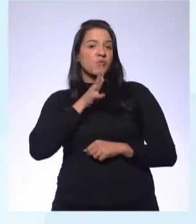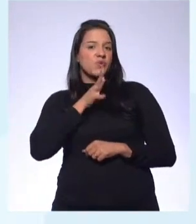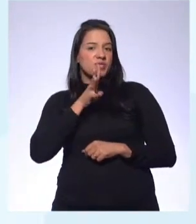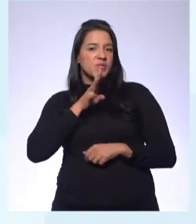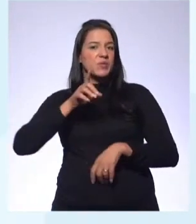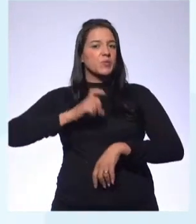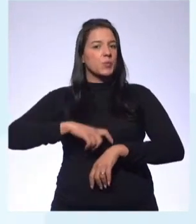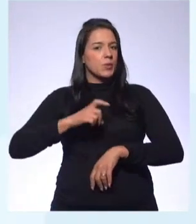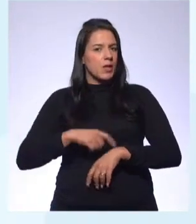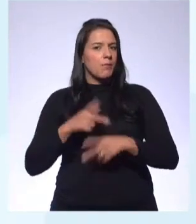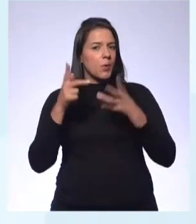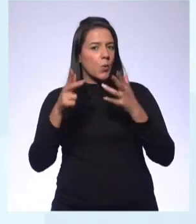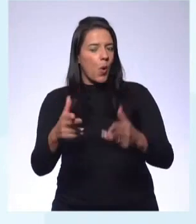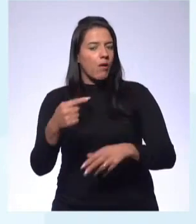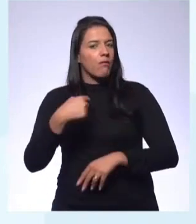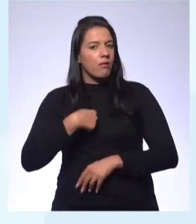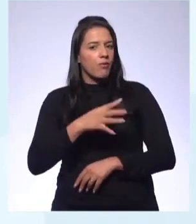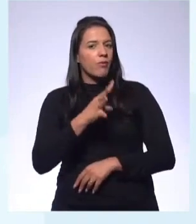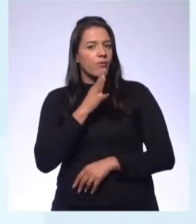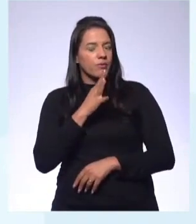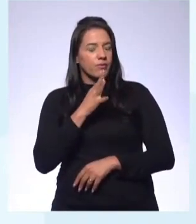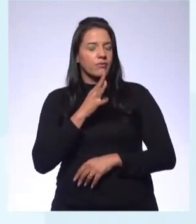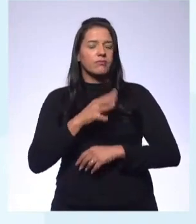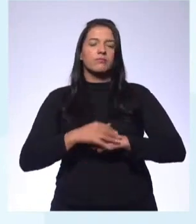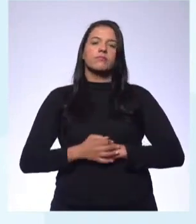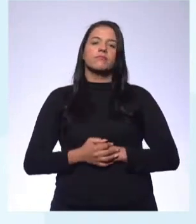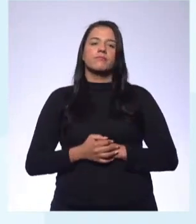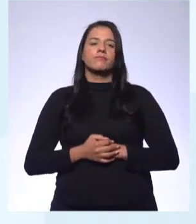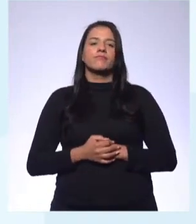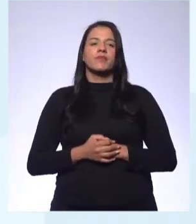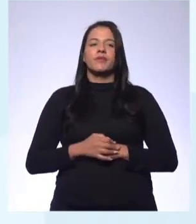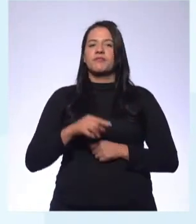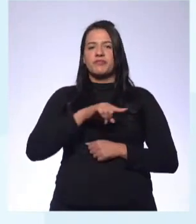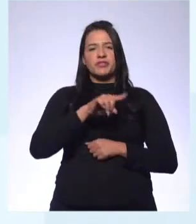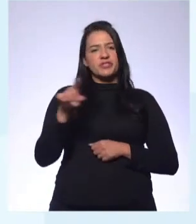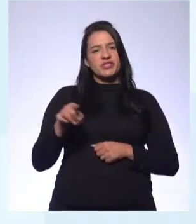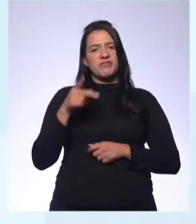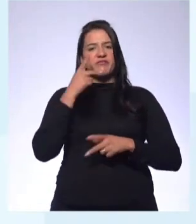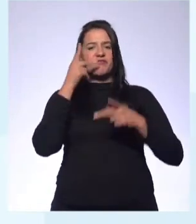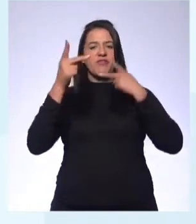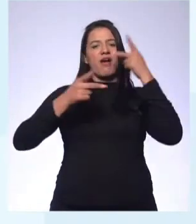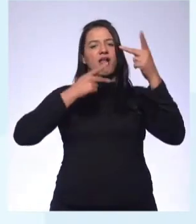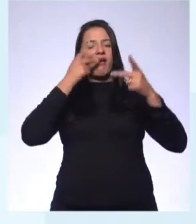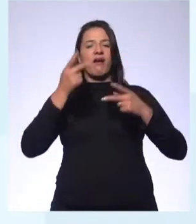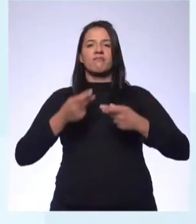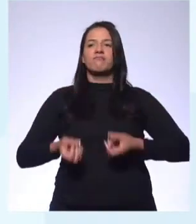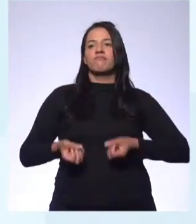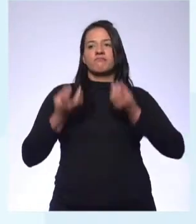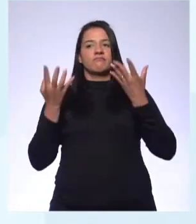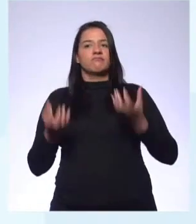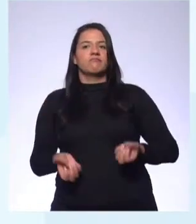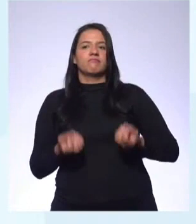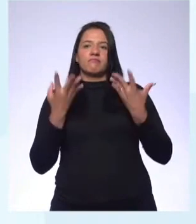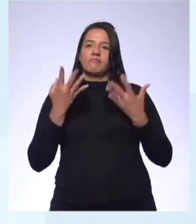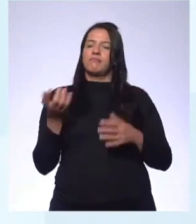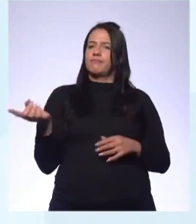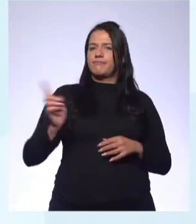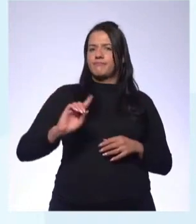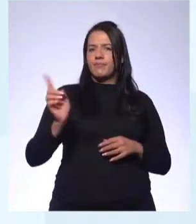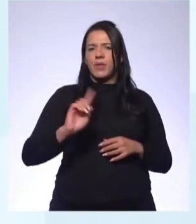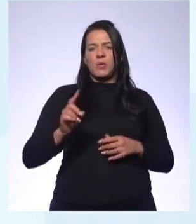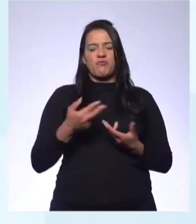eu conheço, disse o chapeleiro, não falaria em desperdiçá-lo, como se fosse